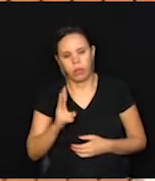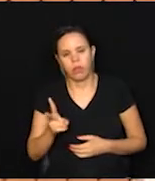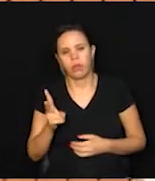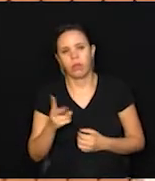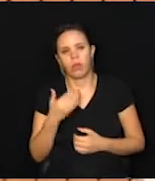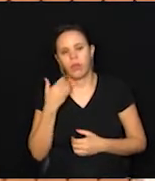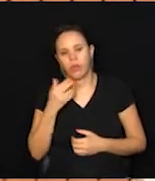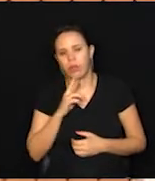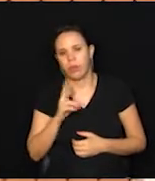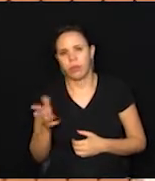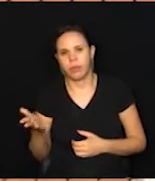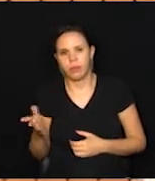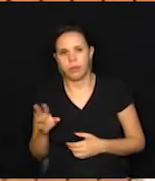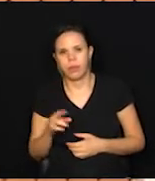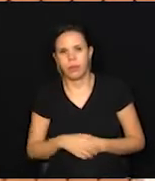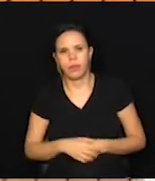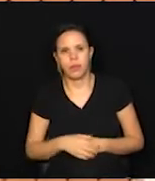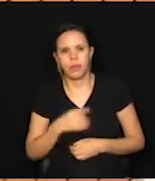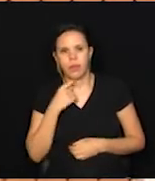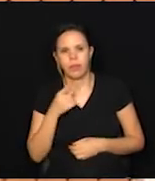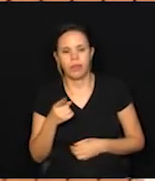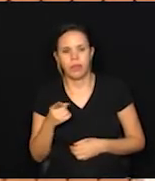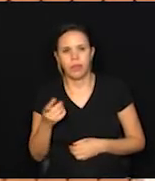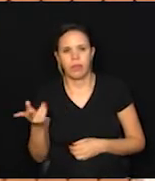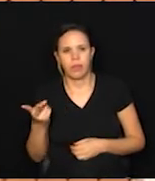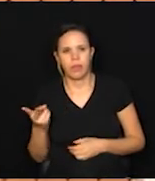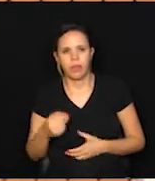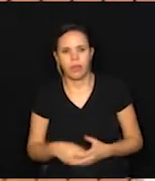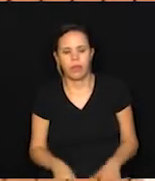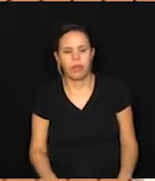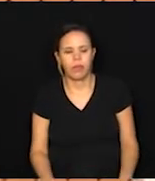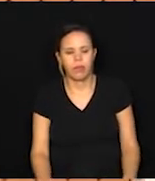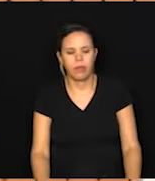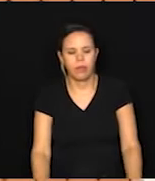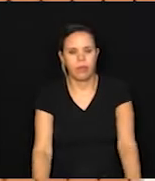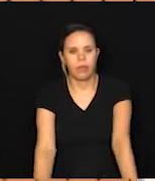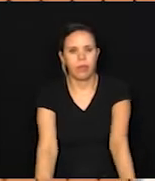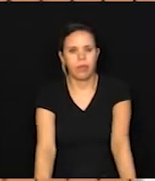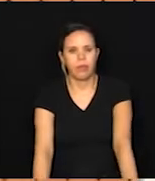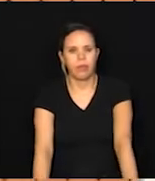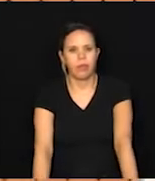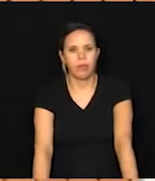aproveita e já responde as minhas perguntas e a sua. Tá bom?